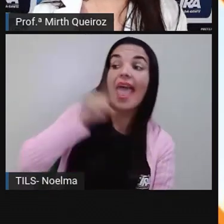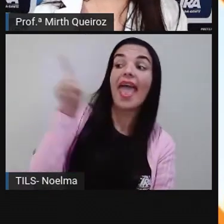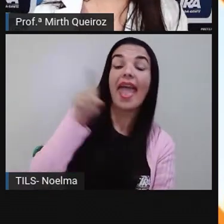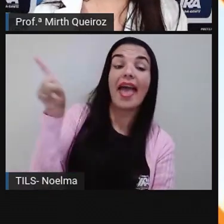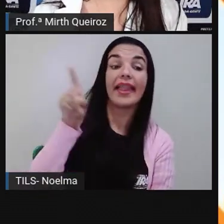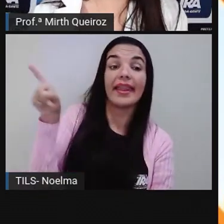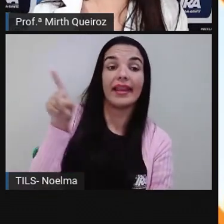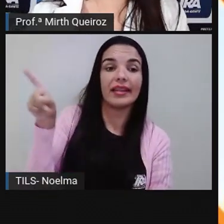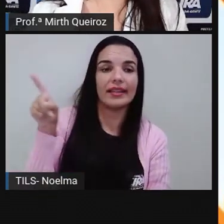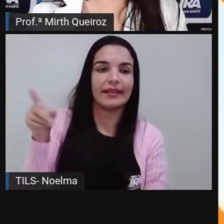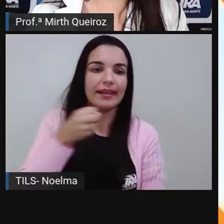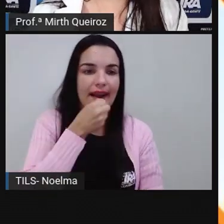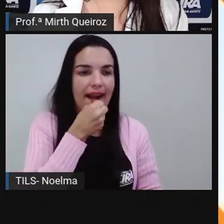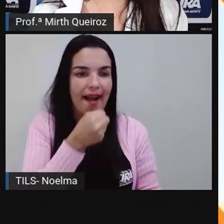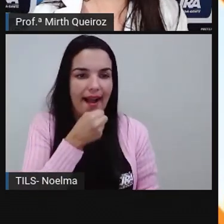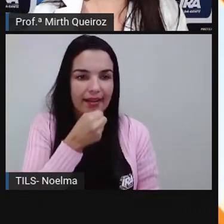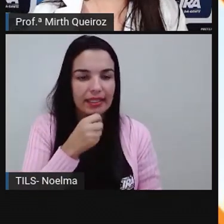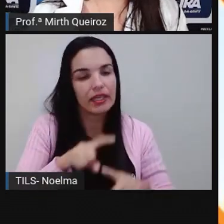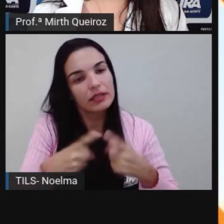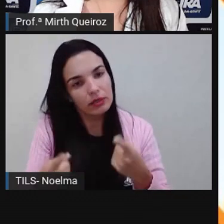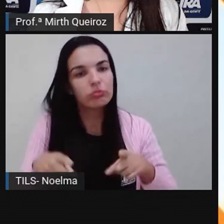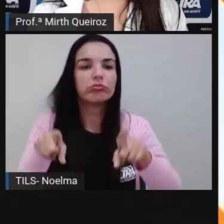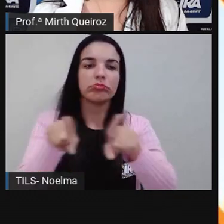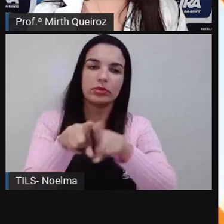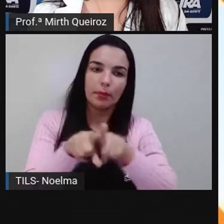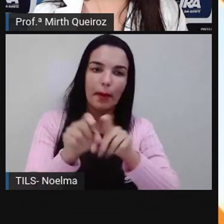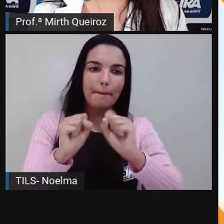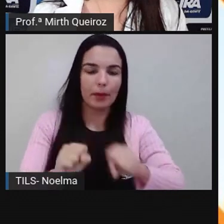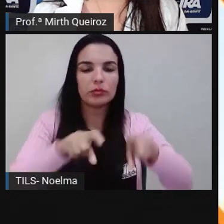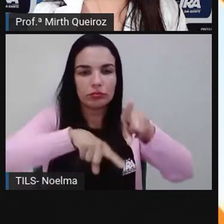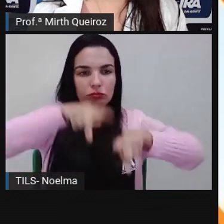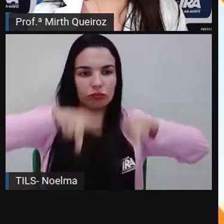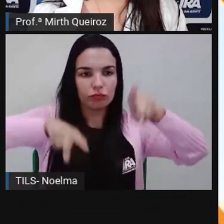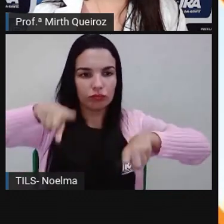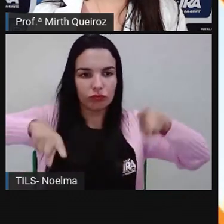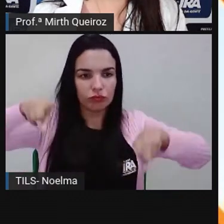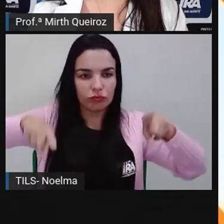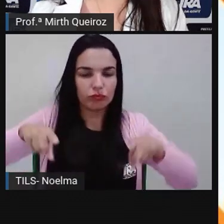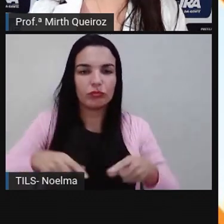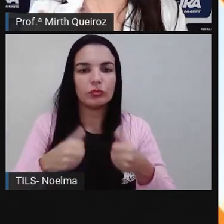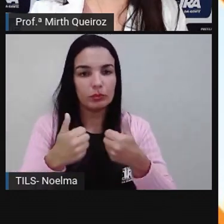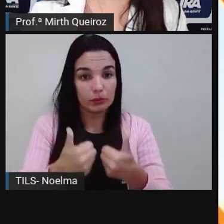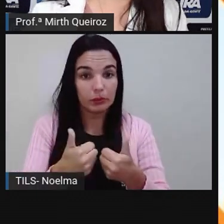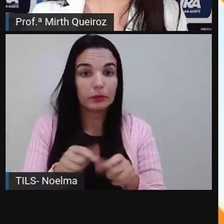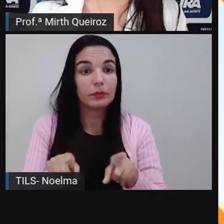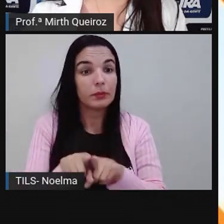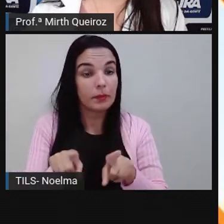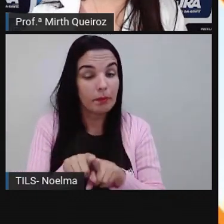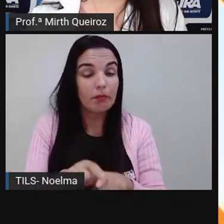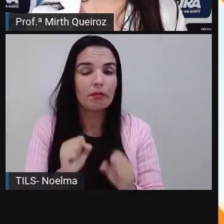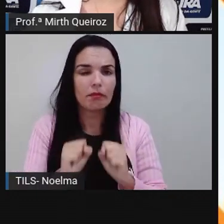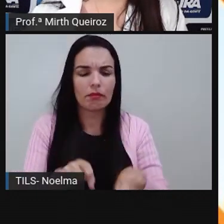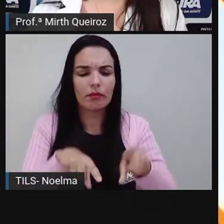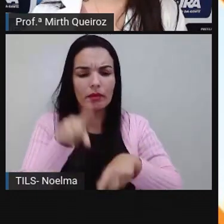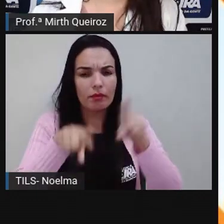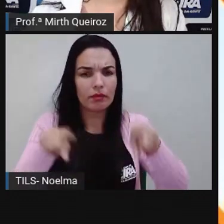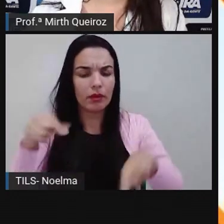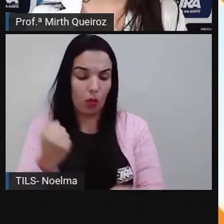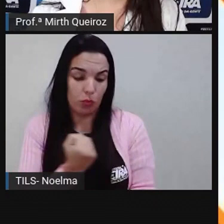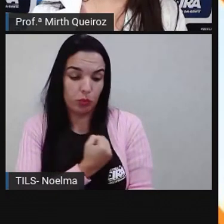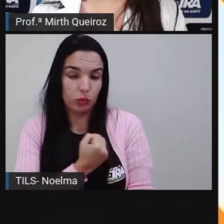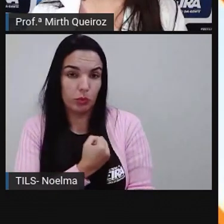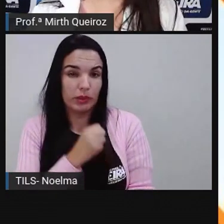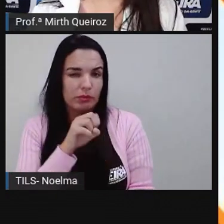com a pessoa, esse verbo ele também pode variar aí na sua flexão, certo? Pode variar também de acordo com o